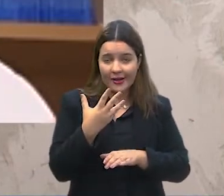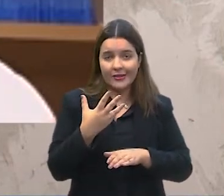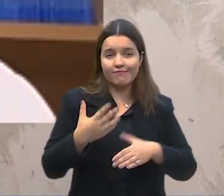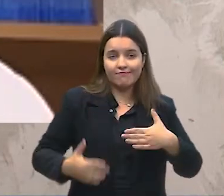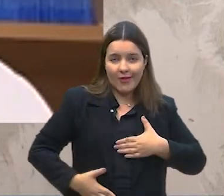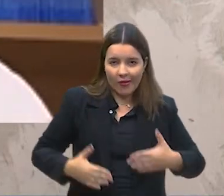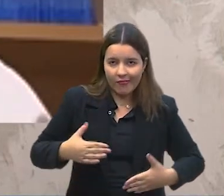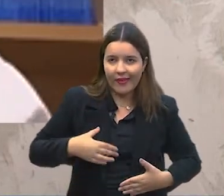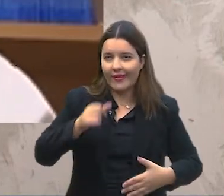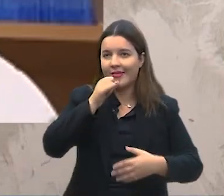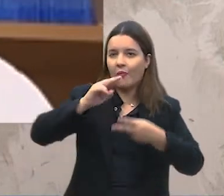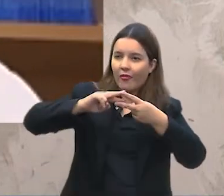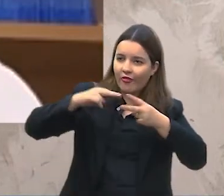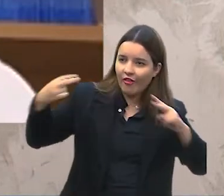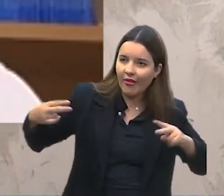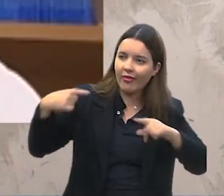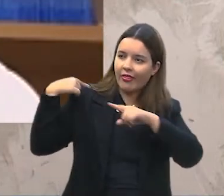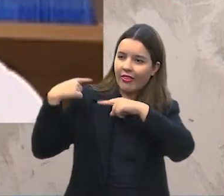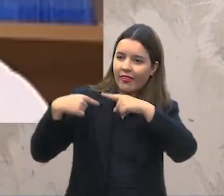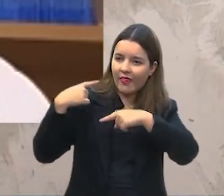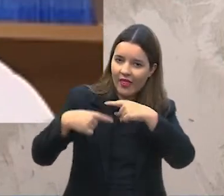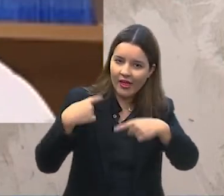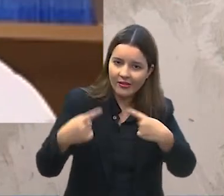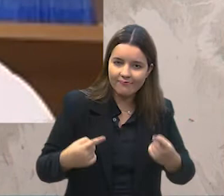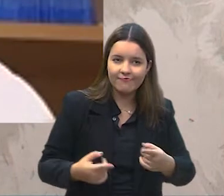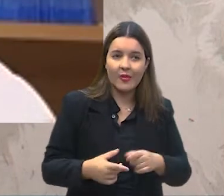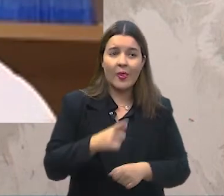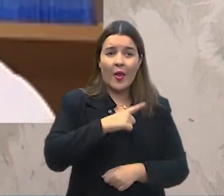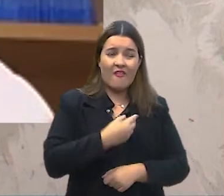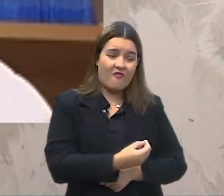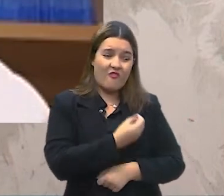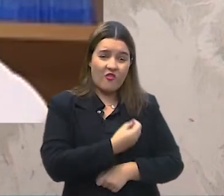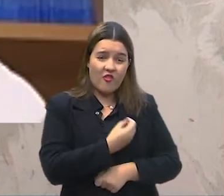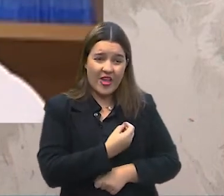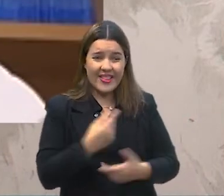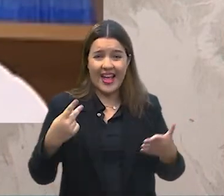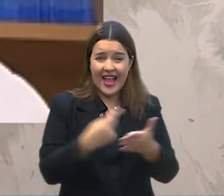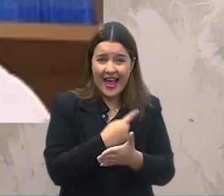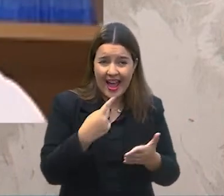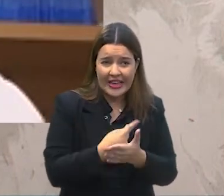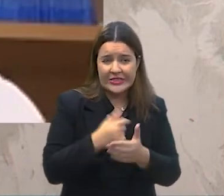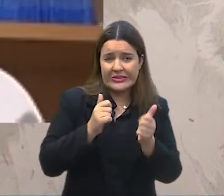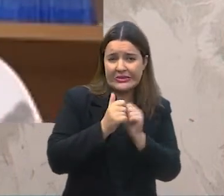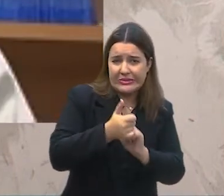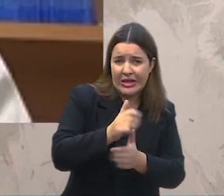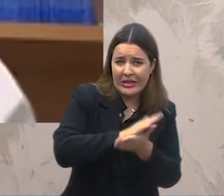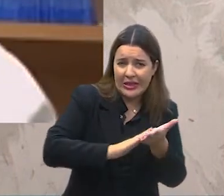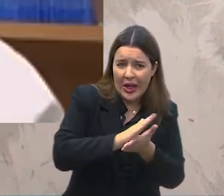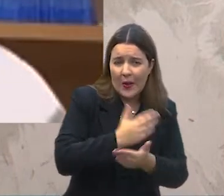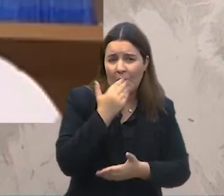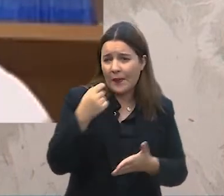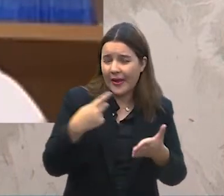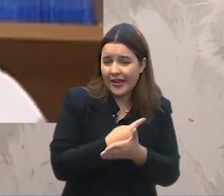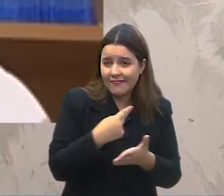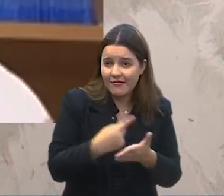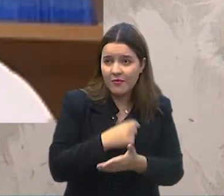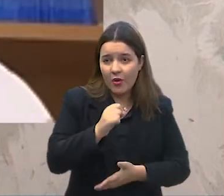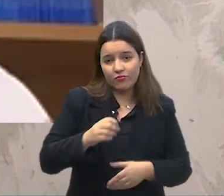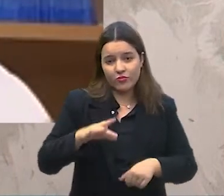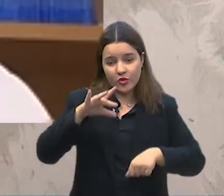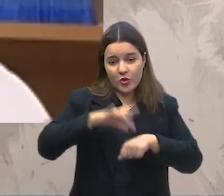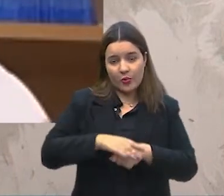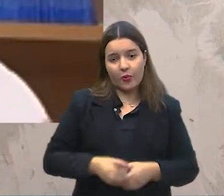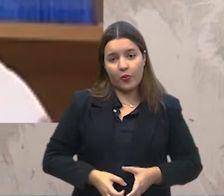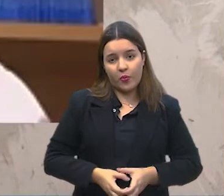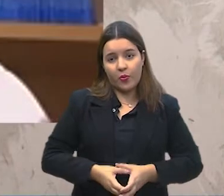ambientais, genéticos, herdados ou não, quer dizer, genéticos adquiridos ao longo da vida e também os herdados, a gente pode, então,